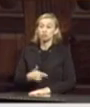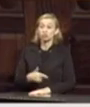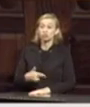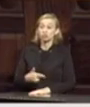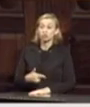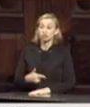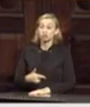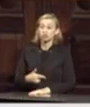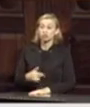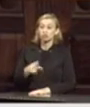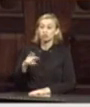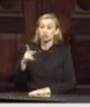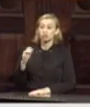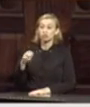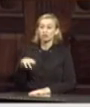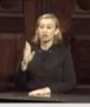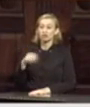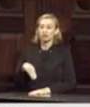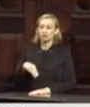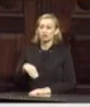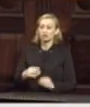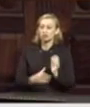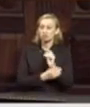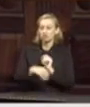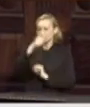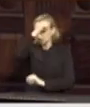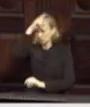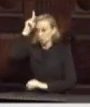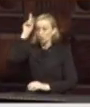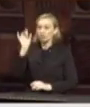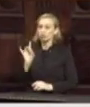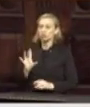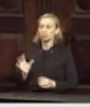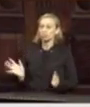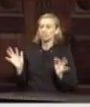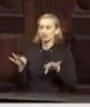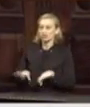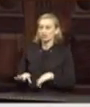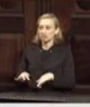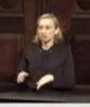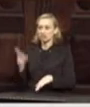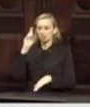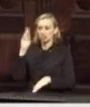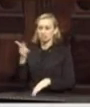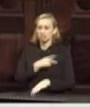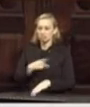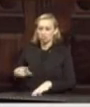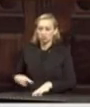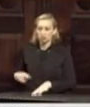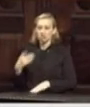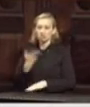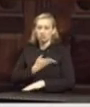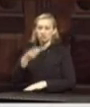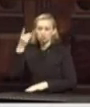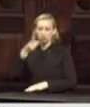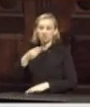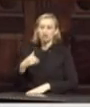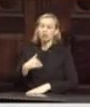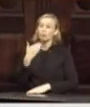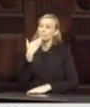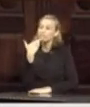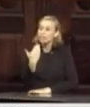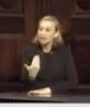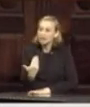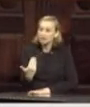que o que essa PEC vai destinar para a segurança pública. Então, para concluir, senhora presidente e demais deputados, eu faço um apelo